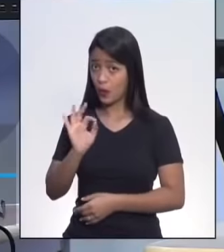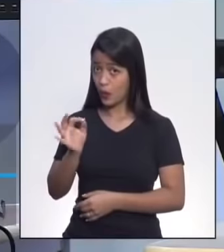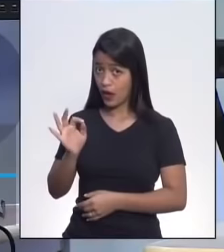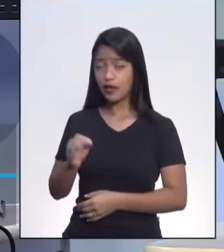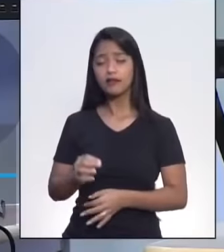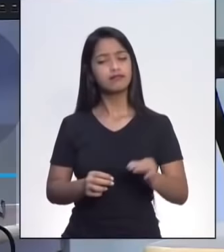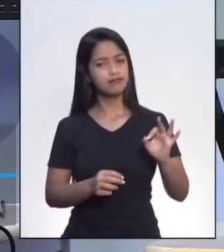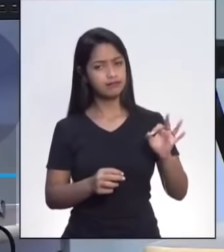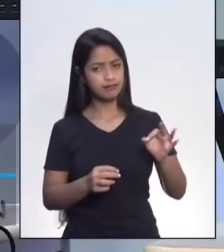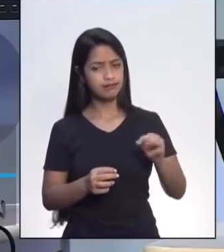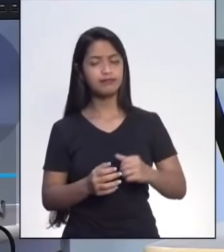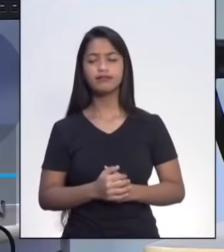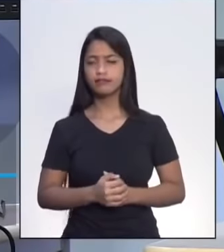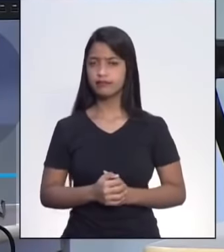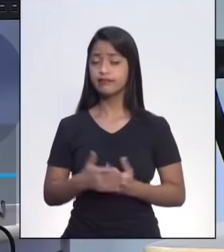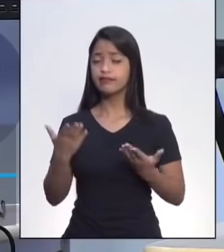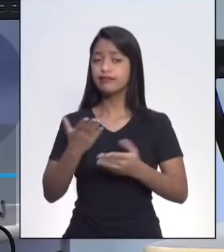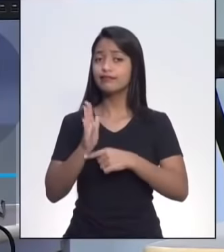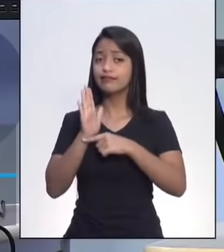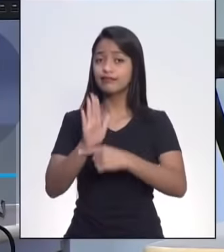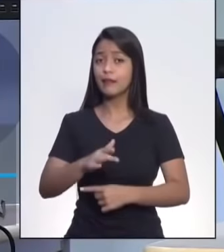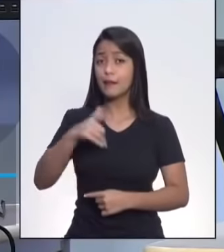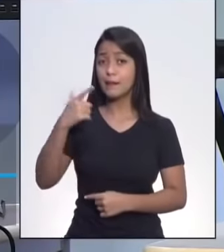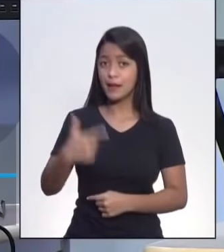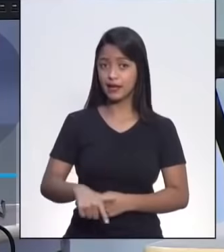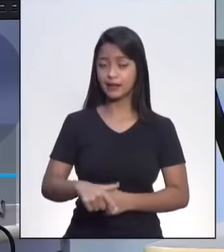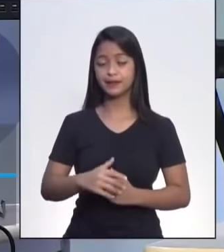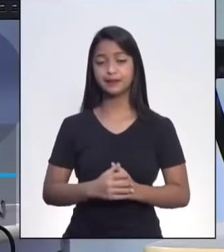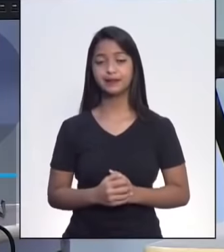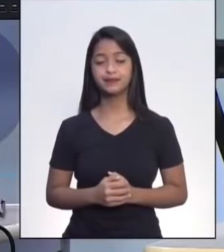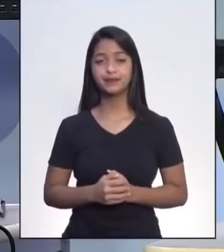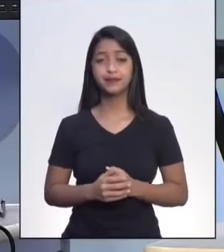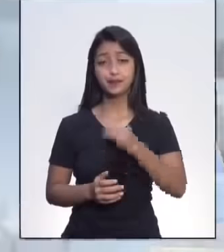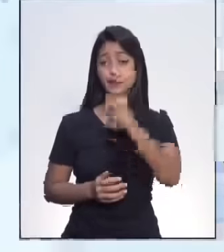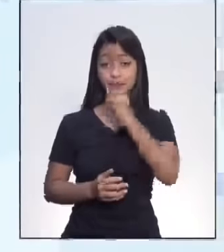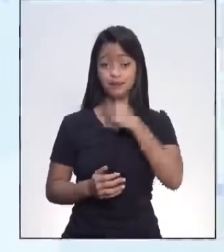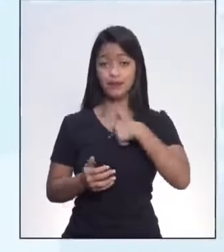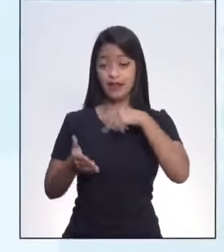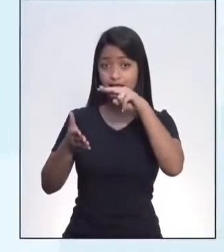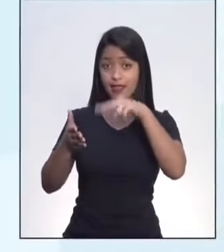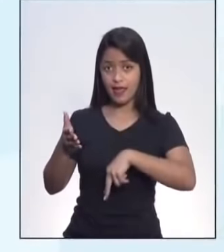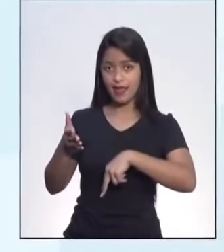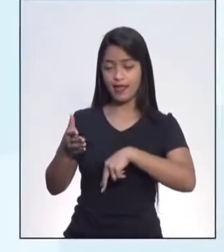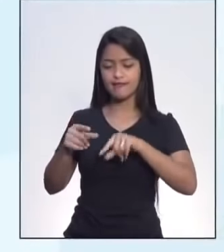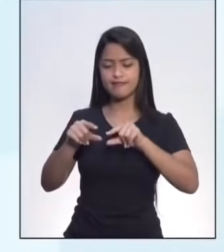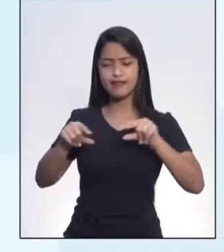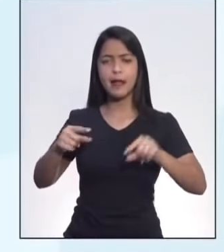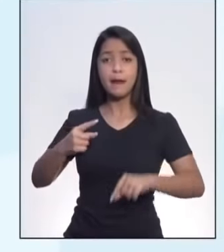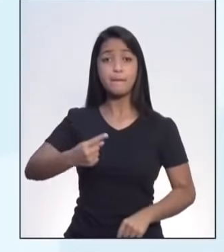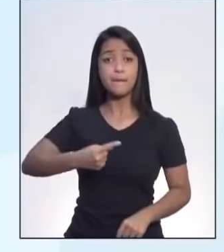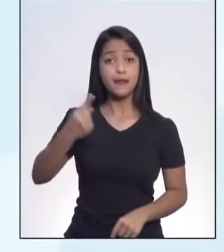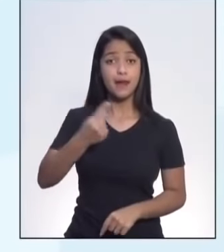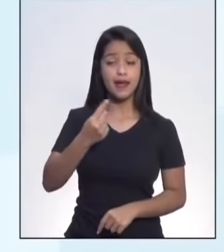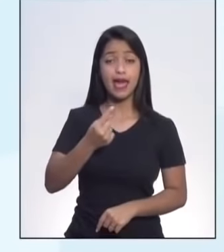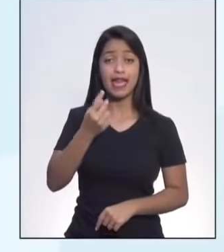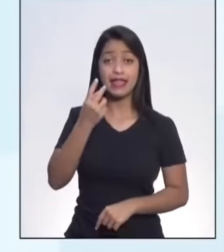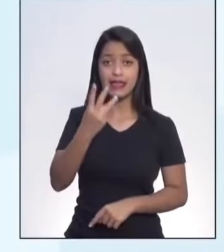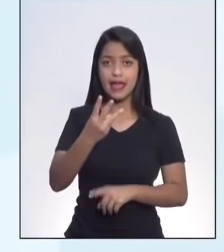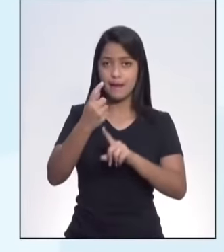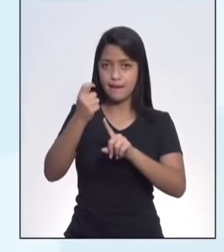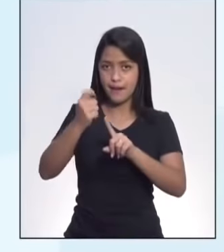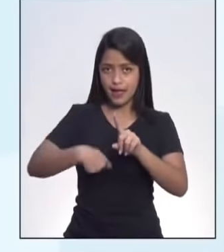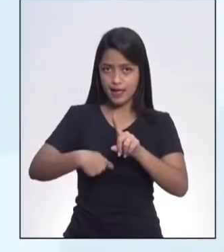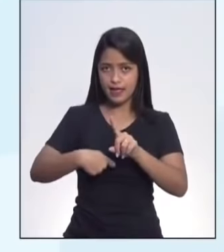Correto, Alessandro. Vamos ajudar mais um pouquinho eles? Quando a gente lê primeiro trimestre, o que você entende, Alessandro? Que são